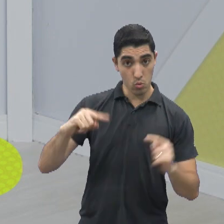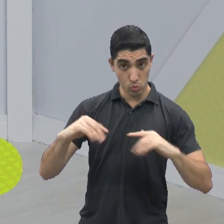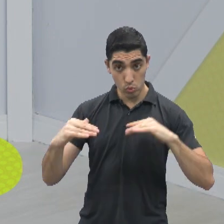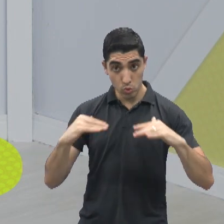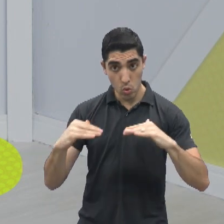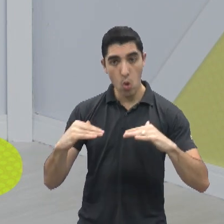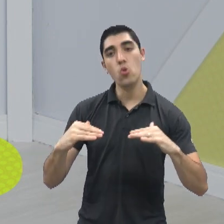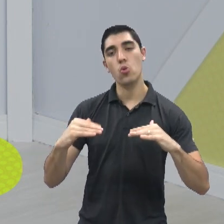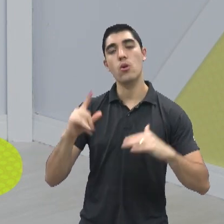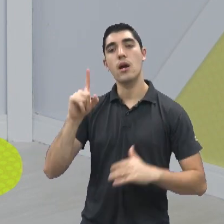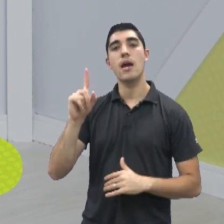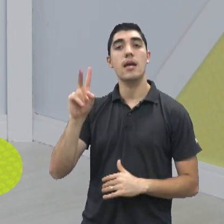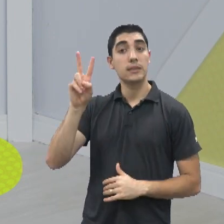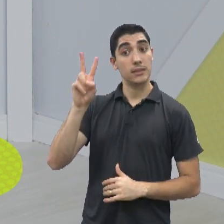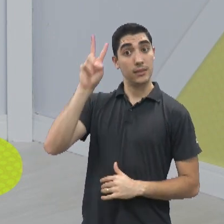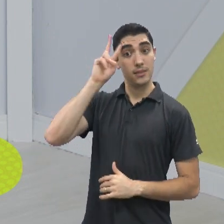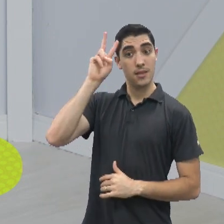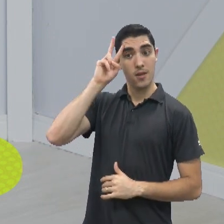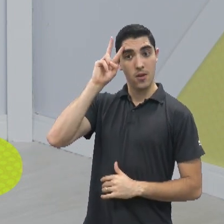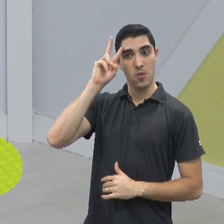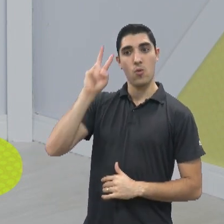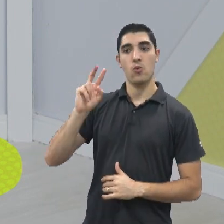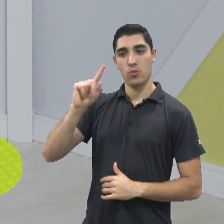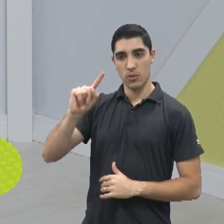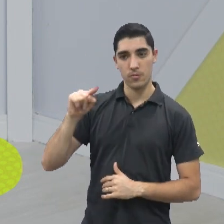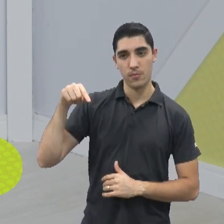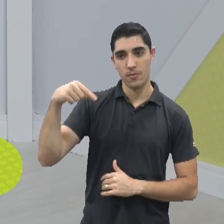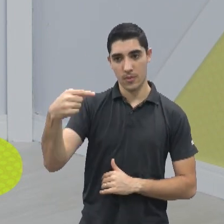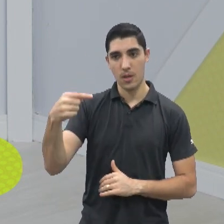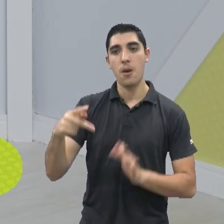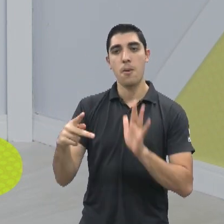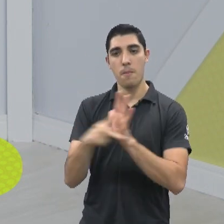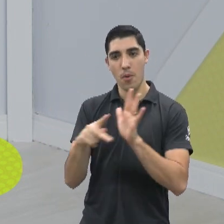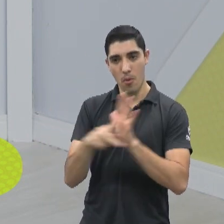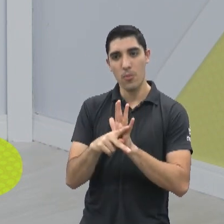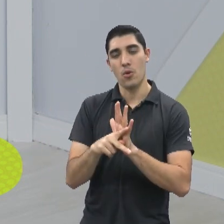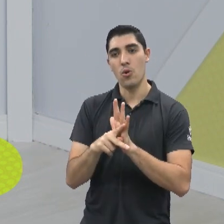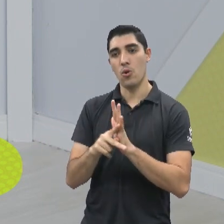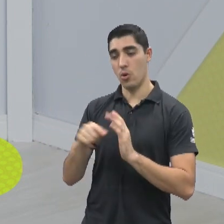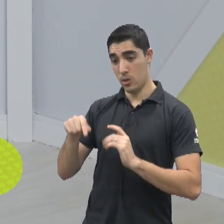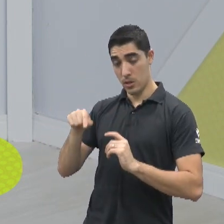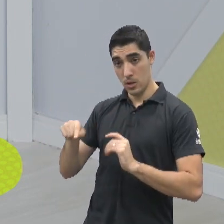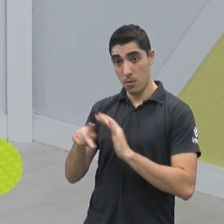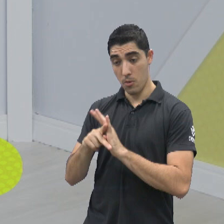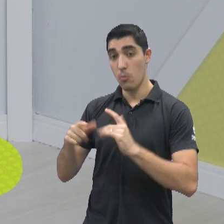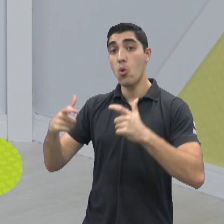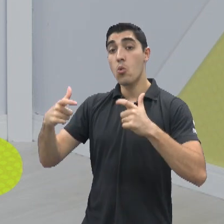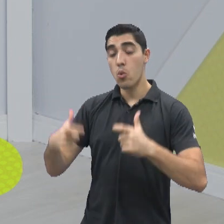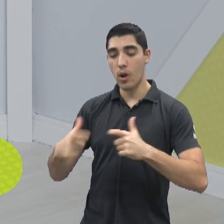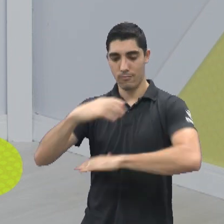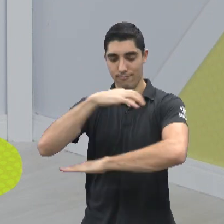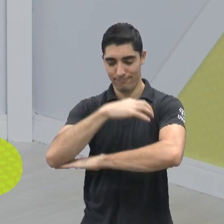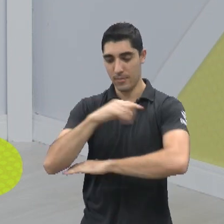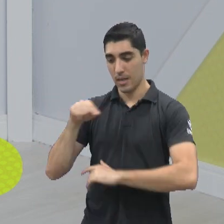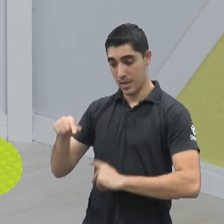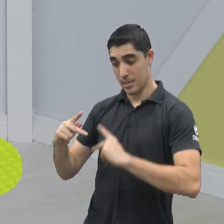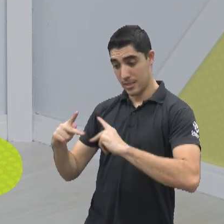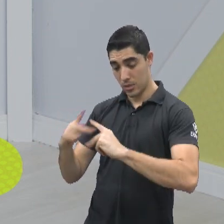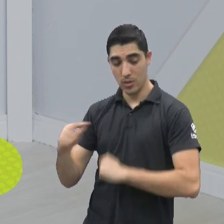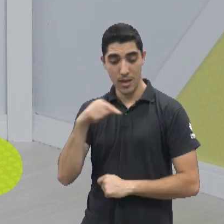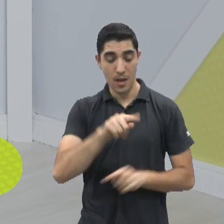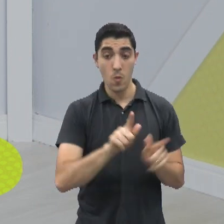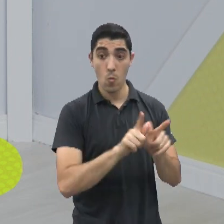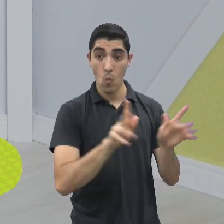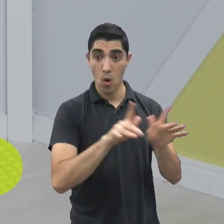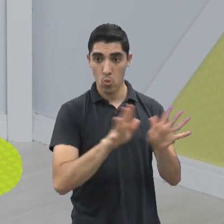próxima segunda-feira, às 6:45 da noite, no ginásio Teatrão contra o Guarulhos. Paulo no pique. Importante essa vitória para o São